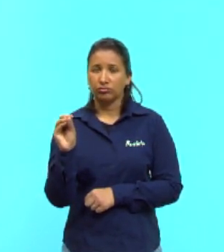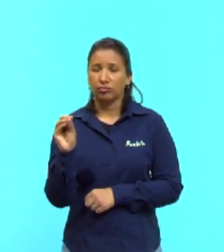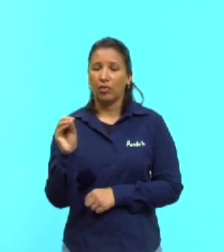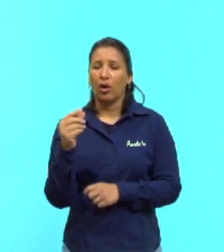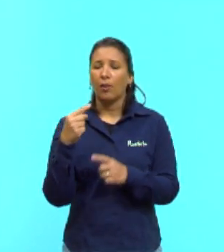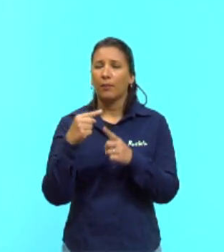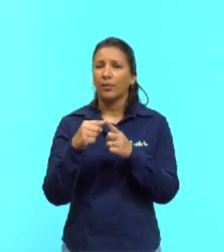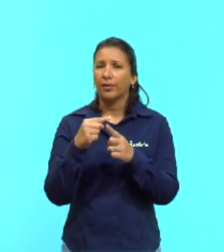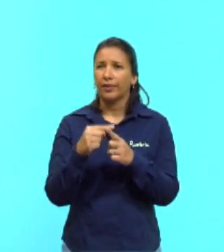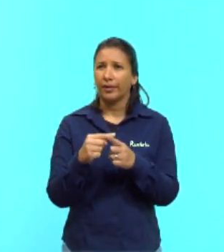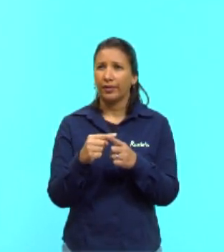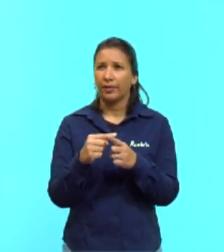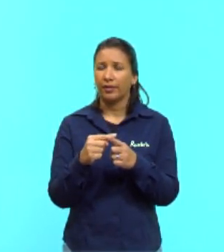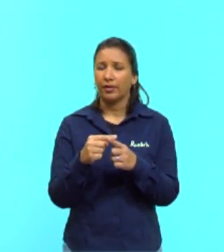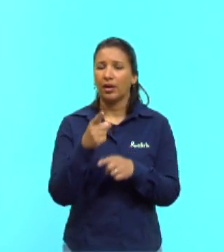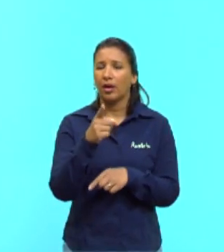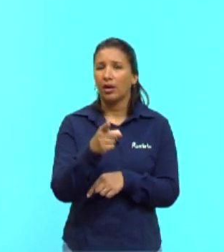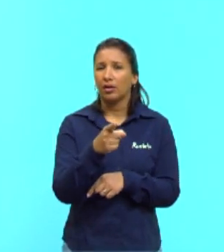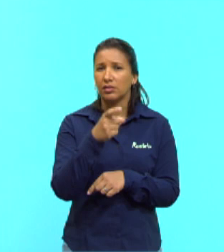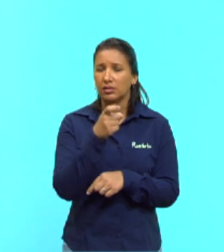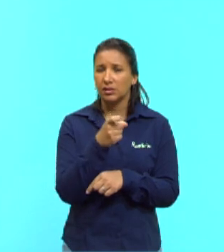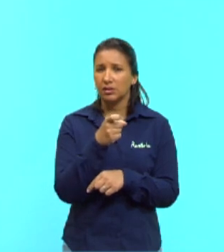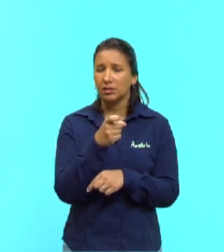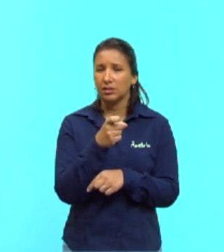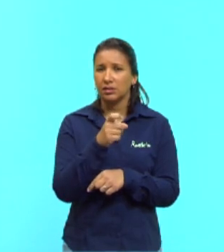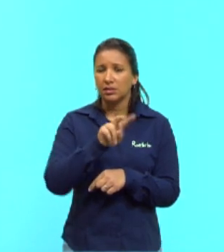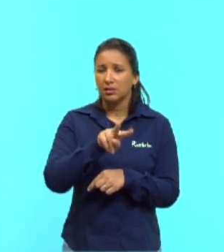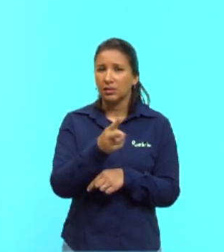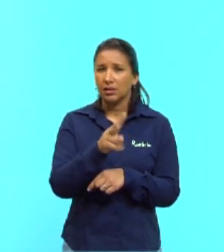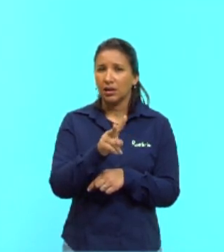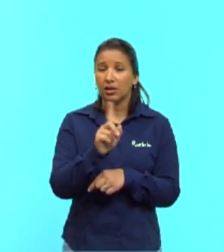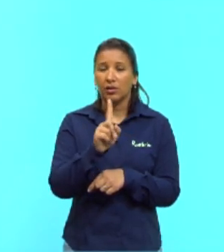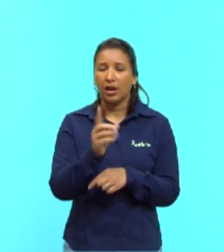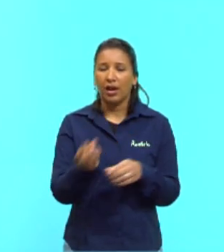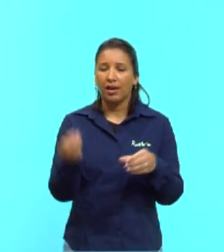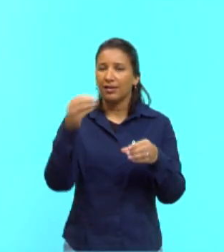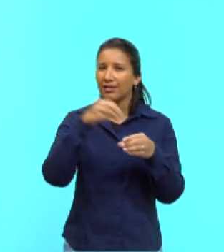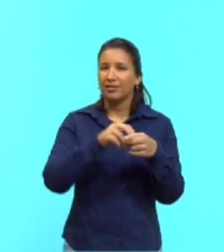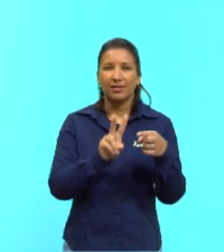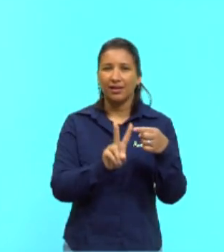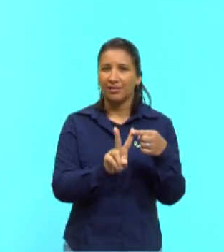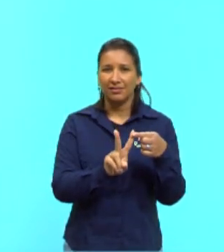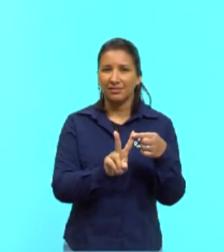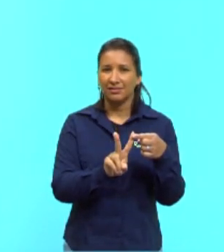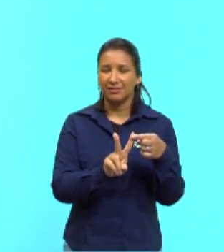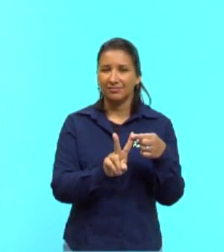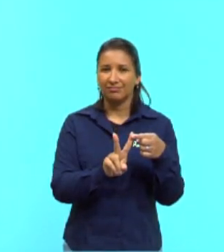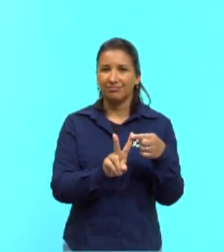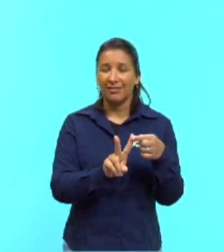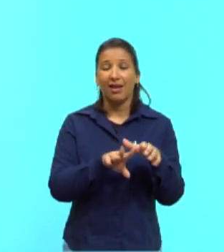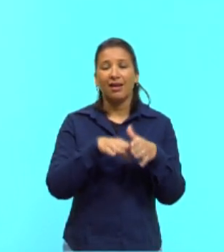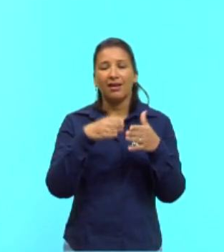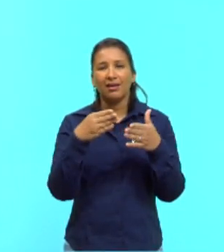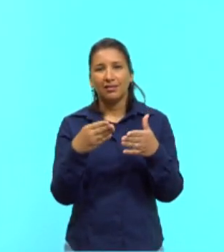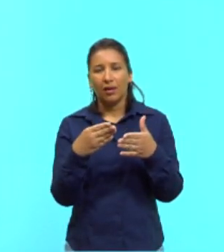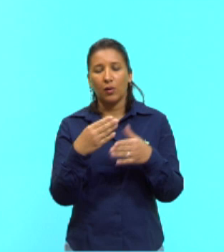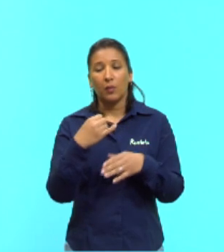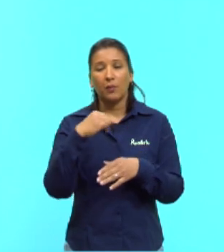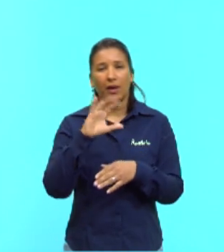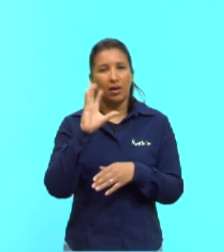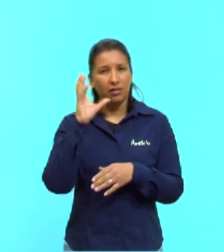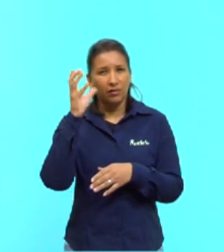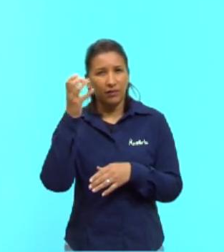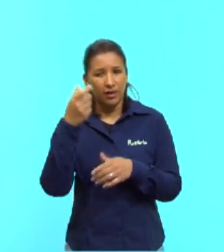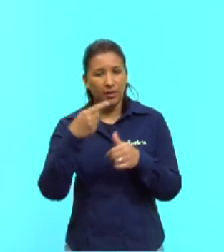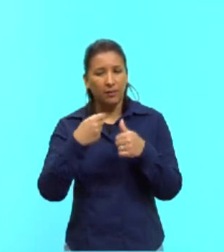Porque vejam que esse x, essa variável, ela não está dentro da raiz, certo? Então, para que a gente